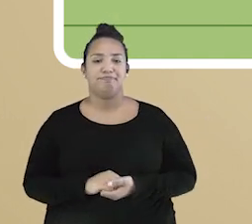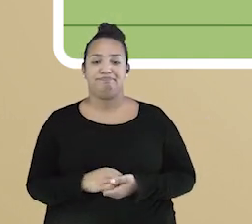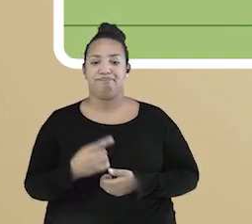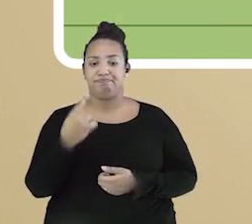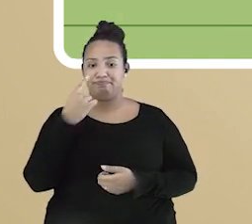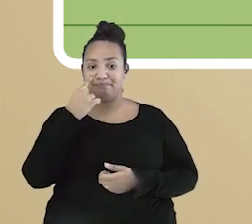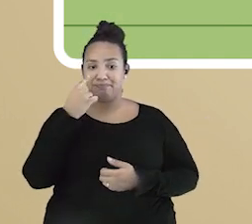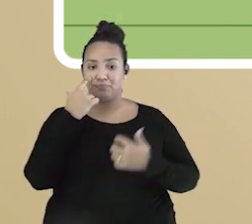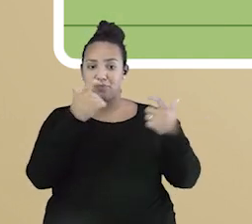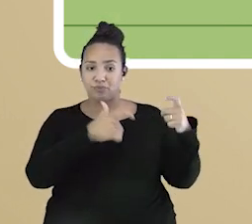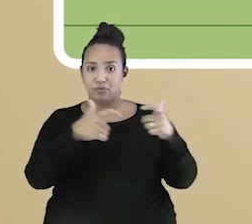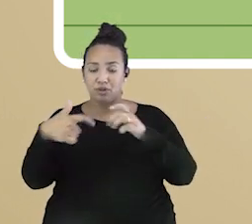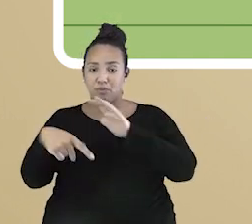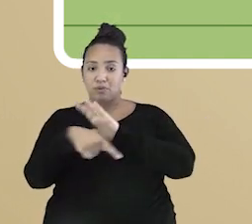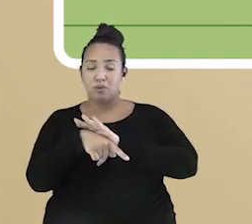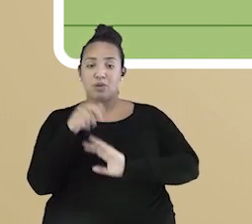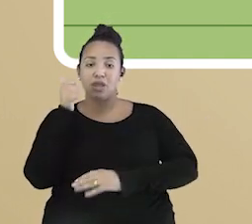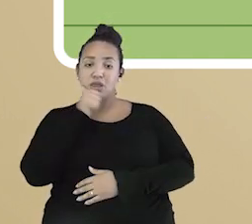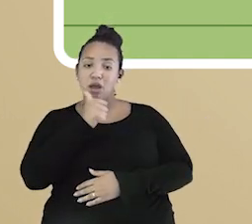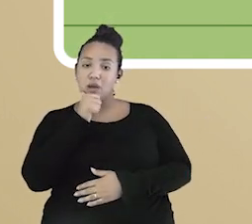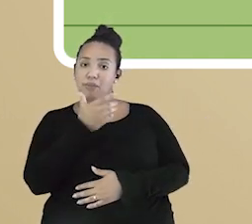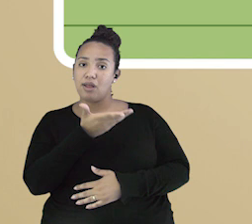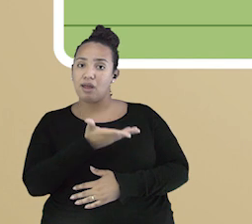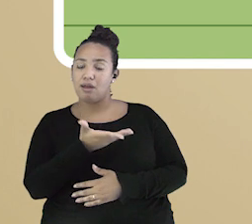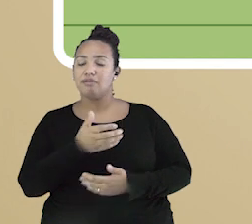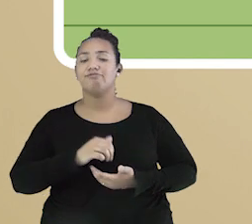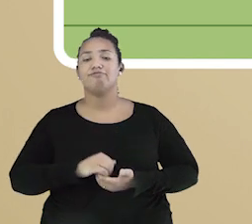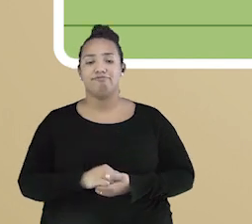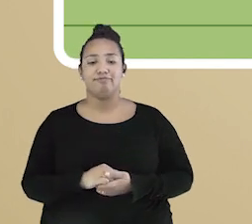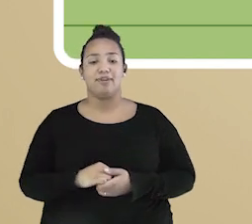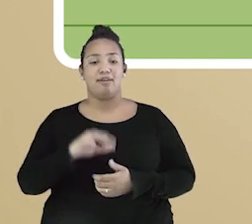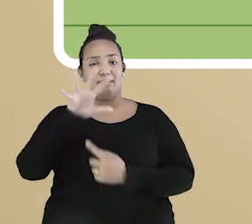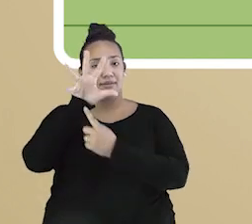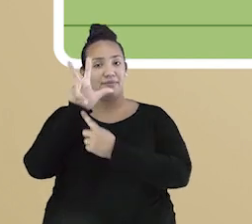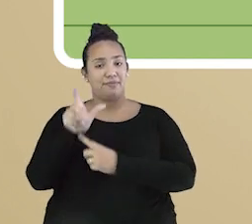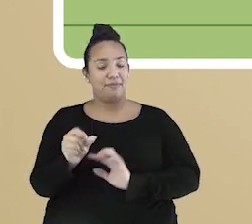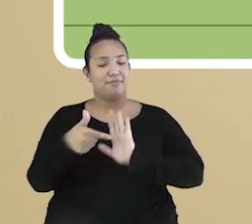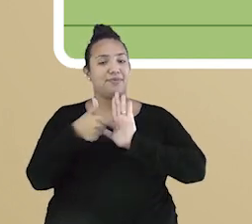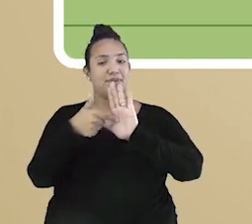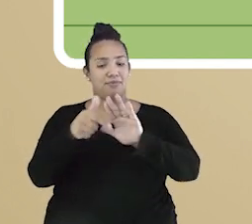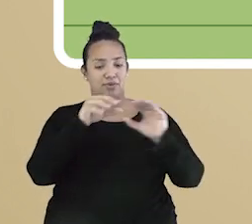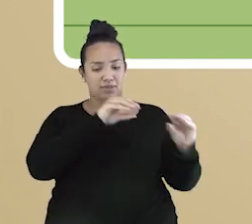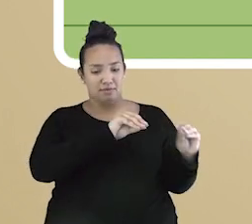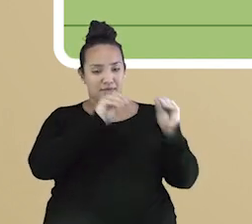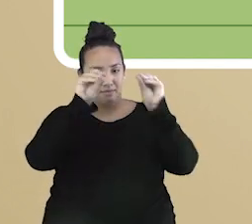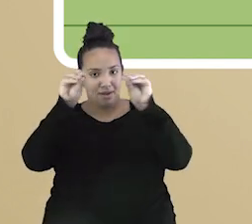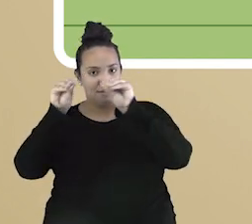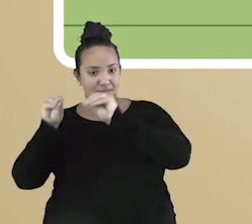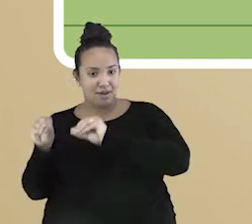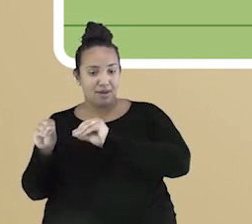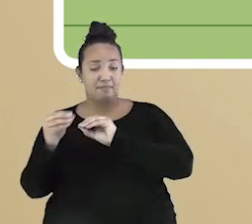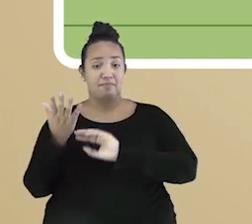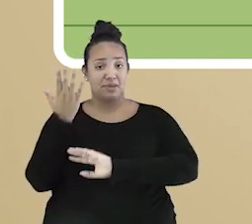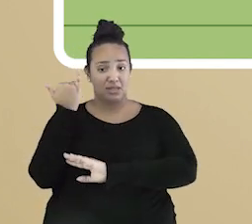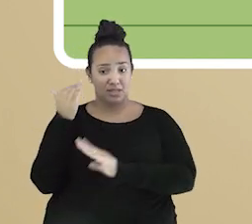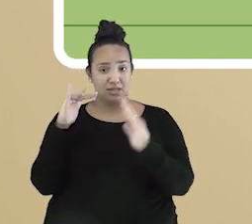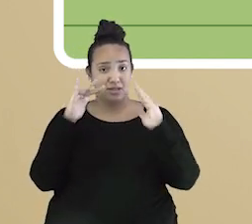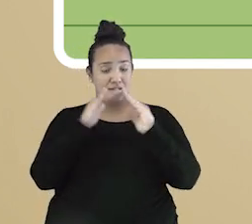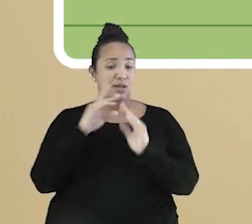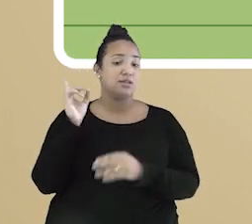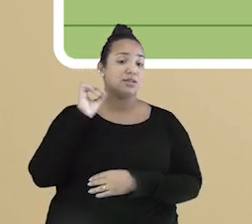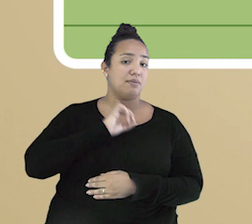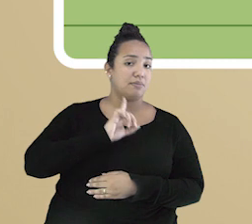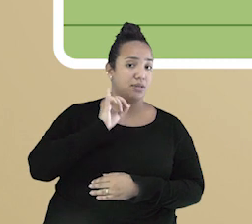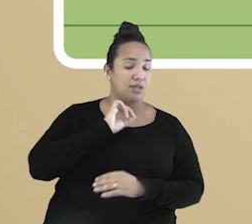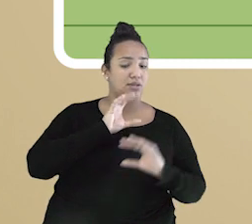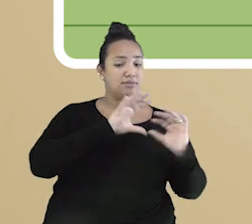onde a Dona Dolores passou. Esse é o mapa que representa o fluxo migratório da Dona Dolores. Dolores morava em Minas Gerais e